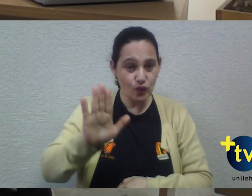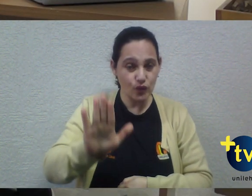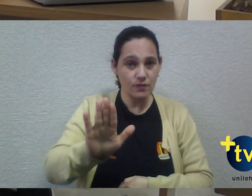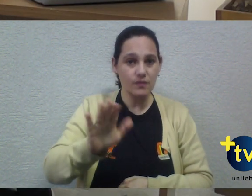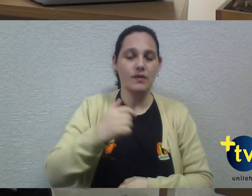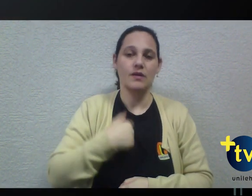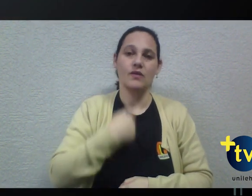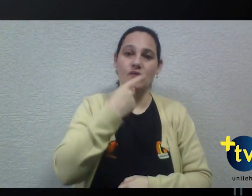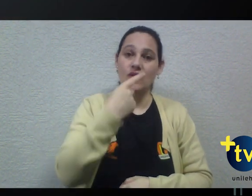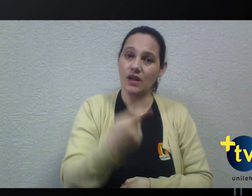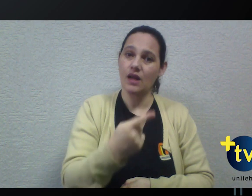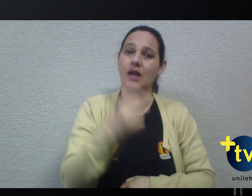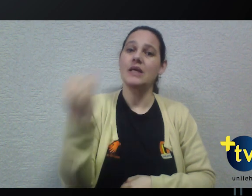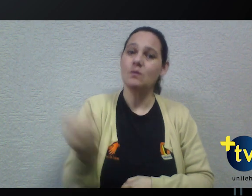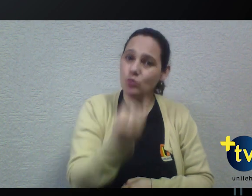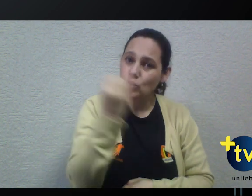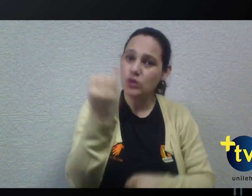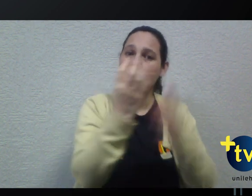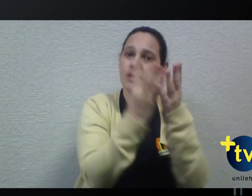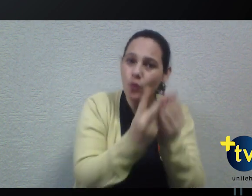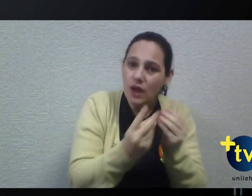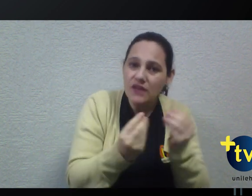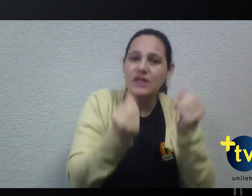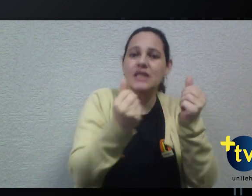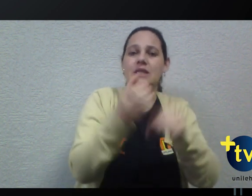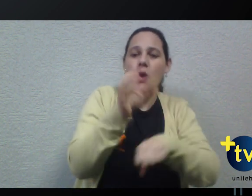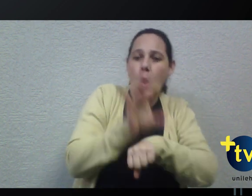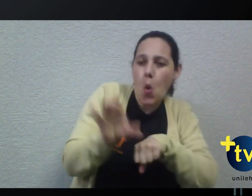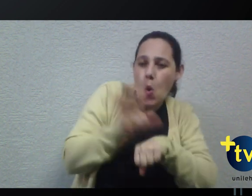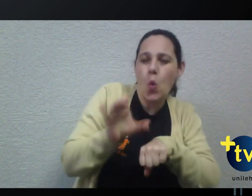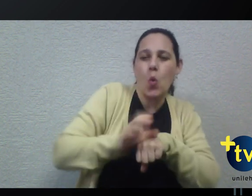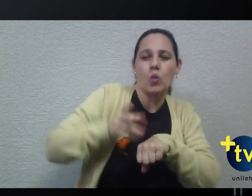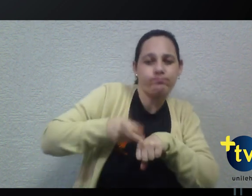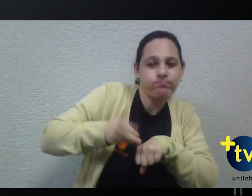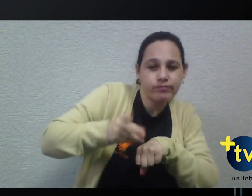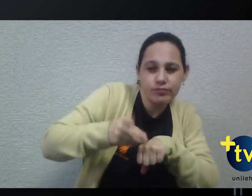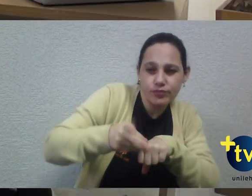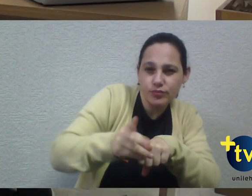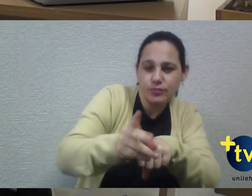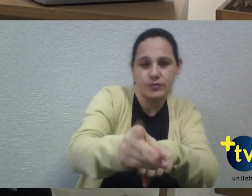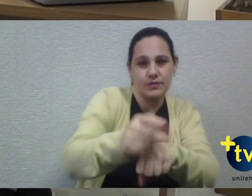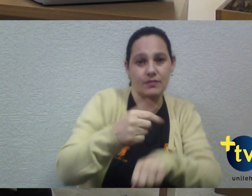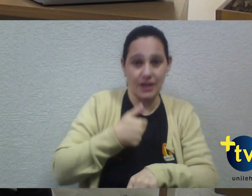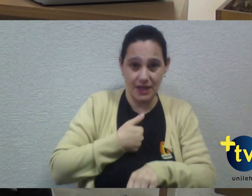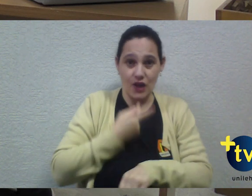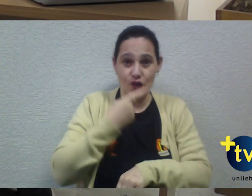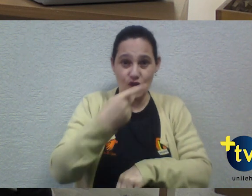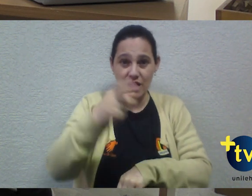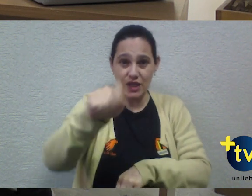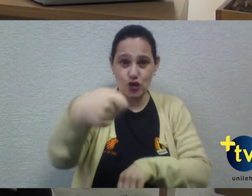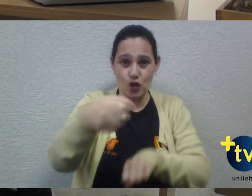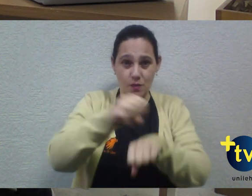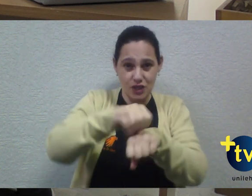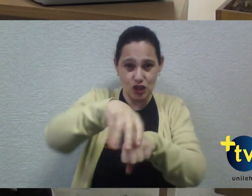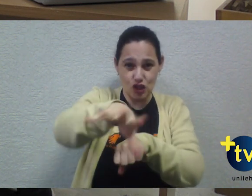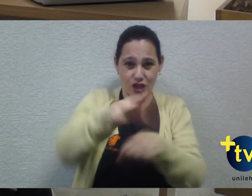E, mais uma vez, destacando a importância da qualificação e da requalificação, porque até o momento eu